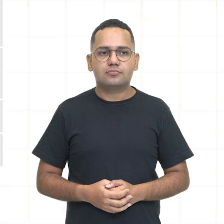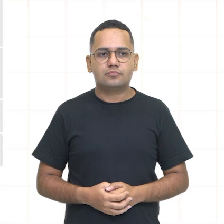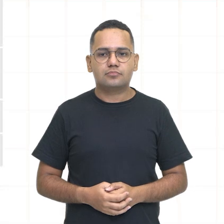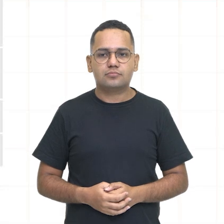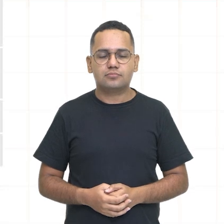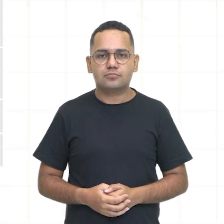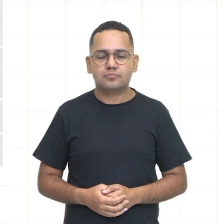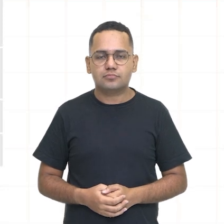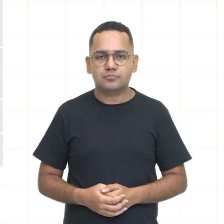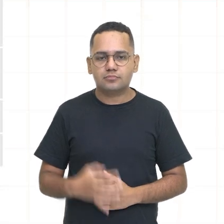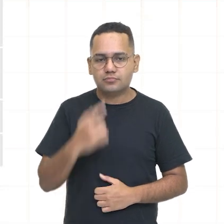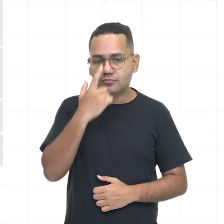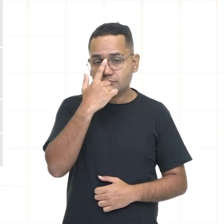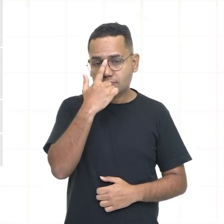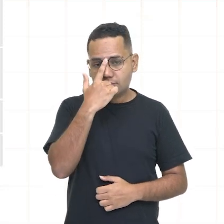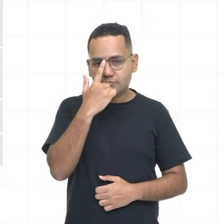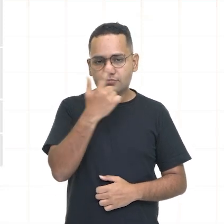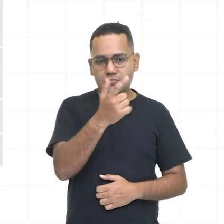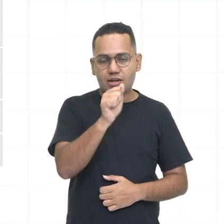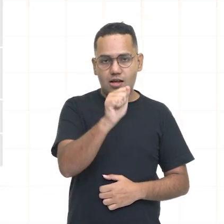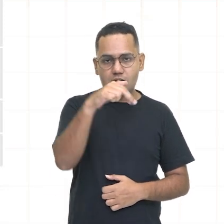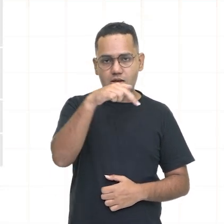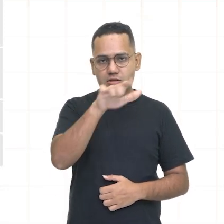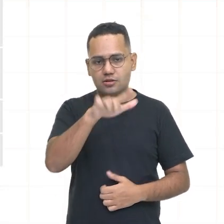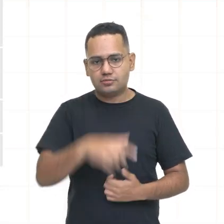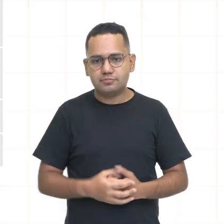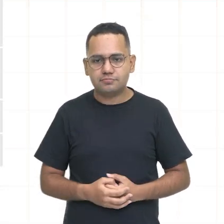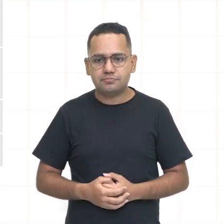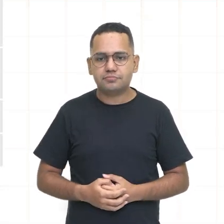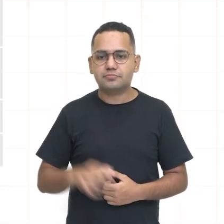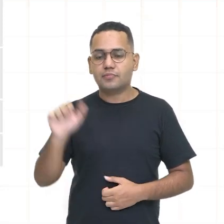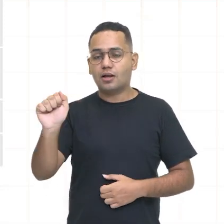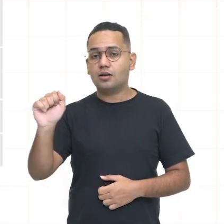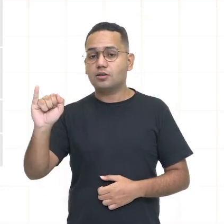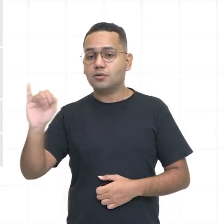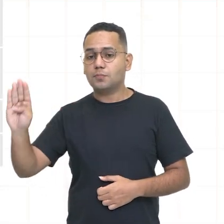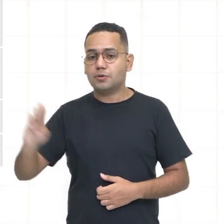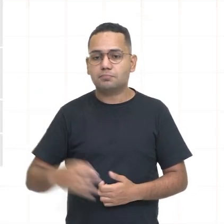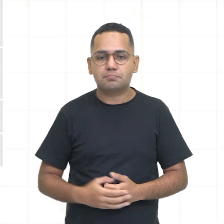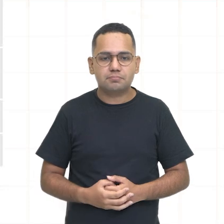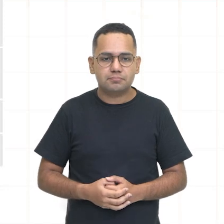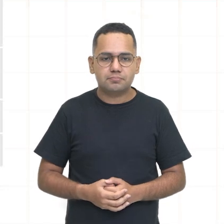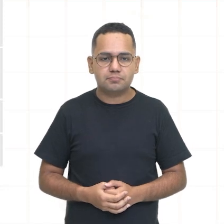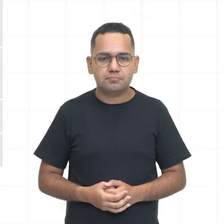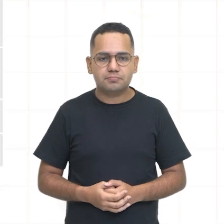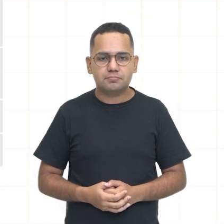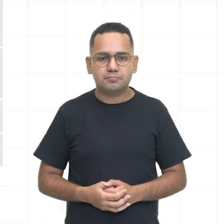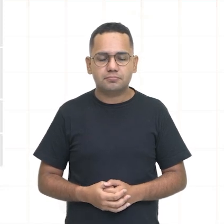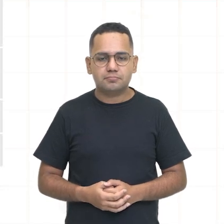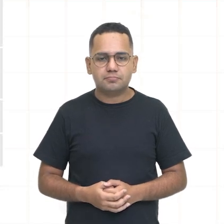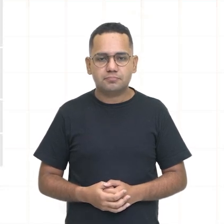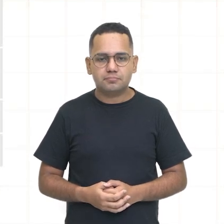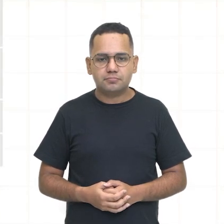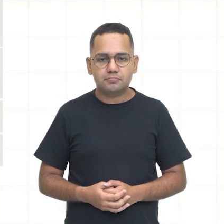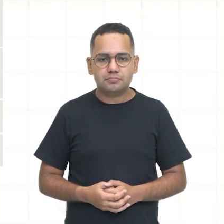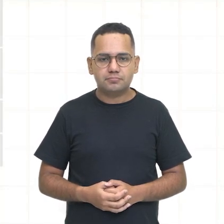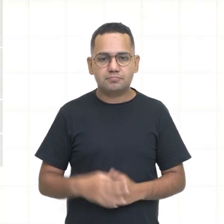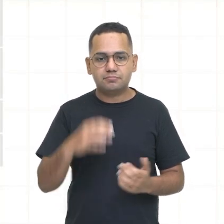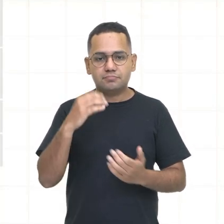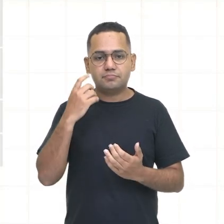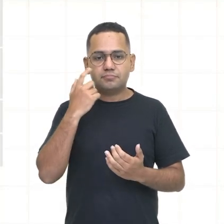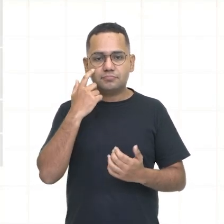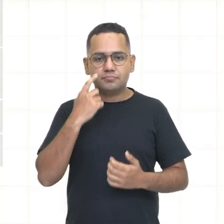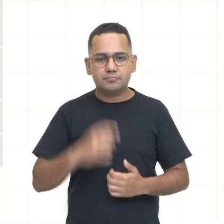integralistas, tá, gente? Vamos lá. Aliança Nacional Libertadora e a Ação Integralista